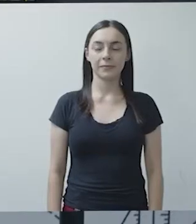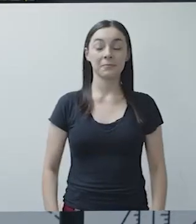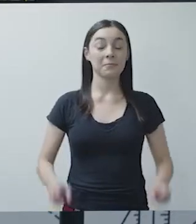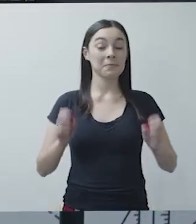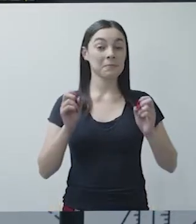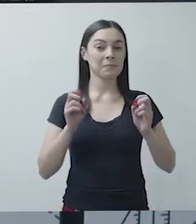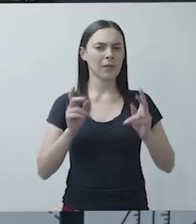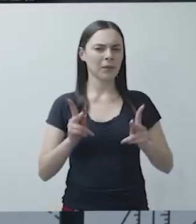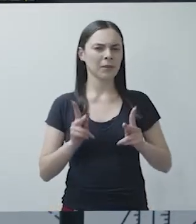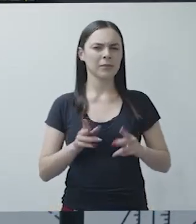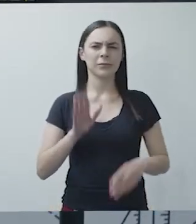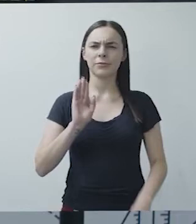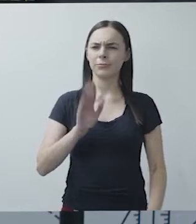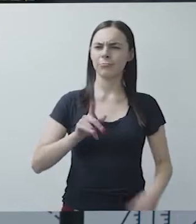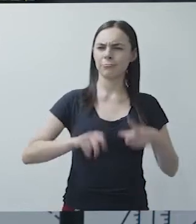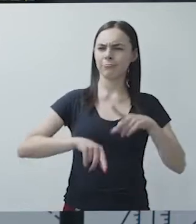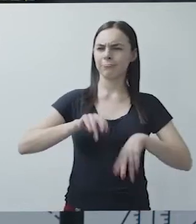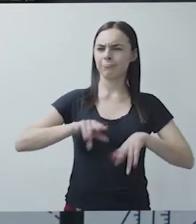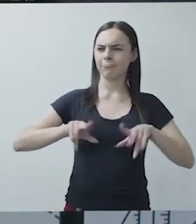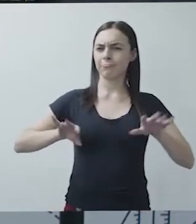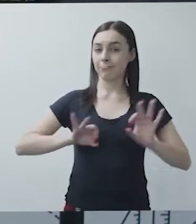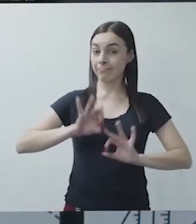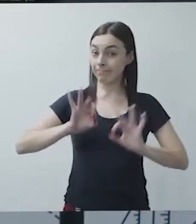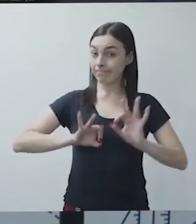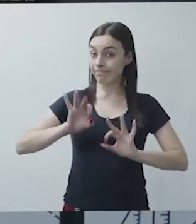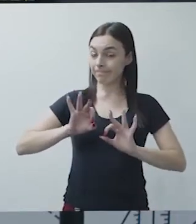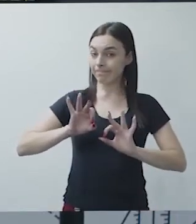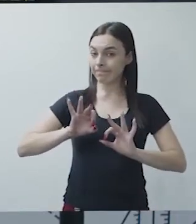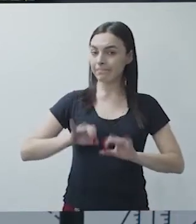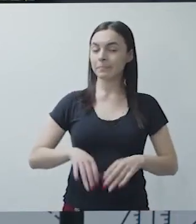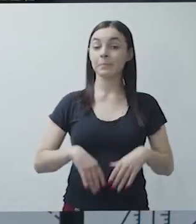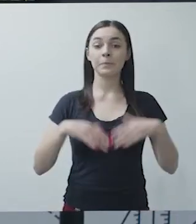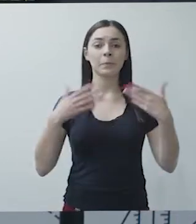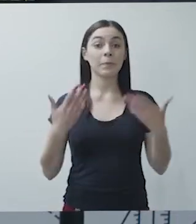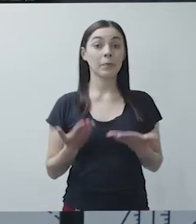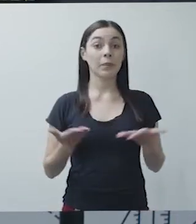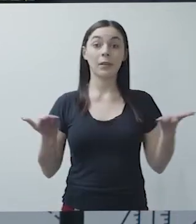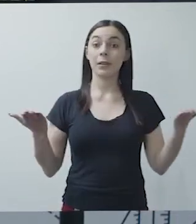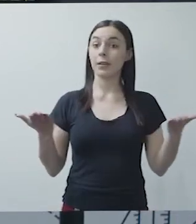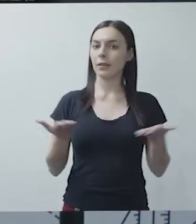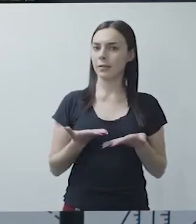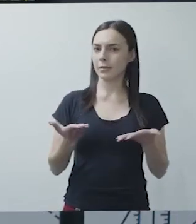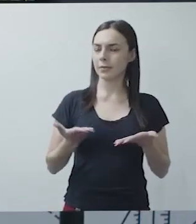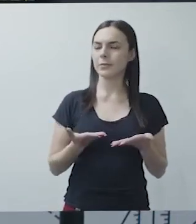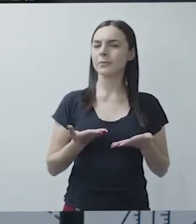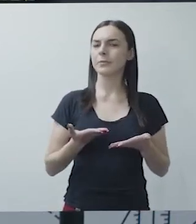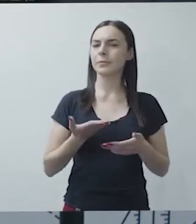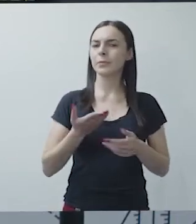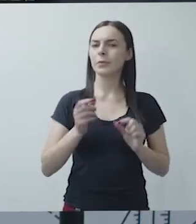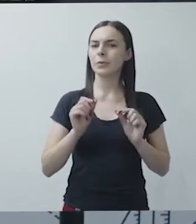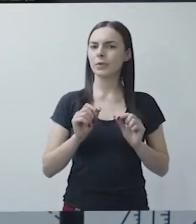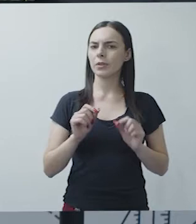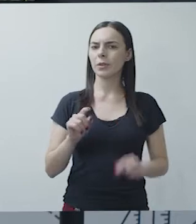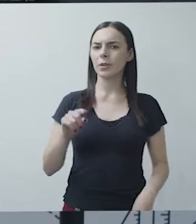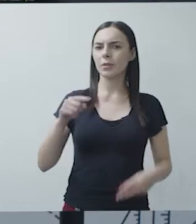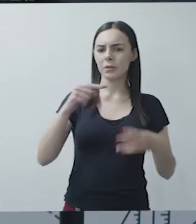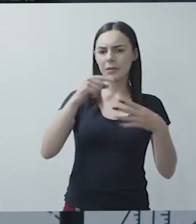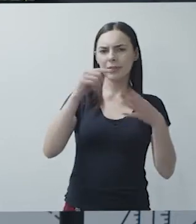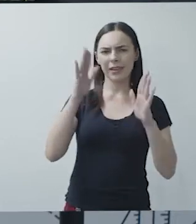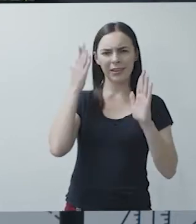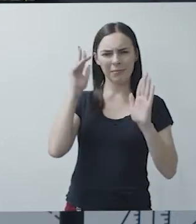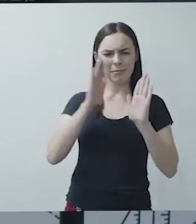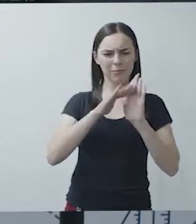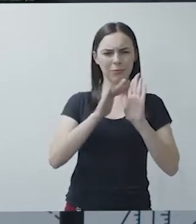Muito bem! Você já separou todos os seus materiais? Então agora nós vamos ver o próximo item da